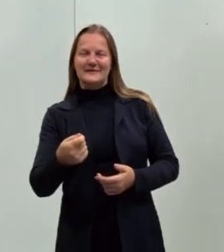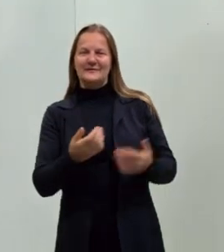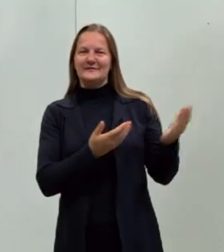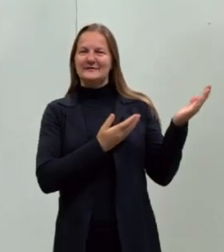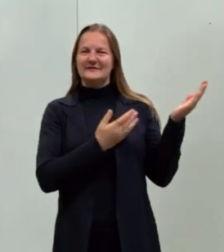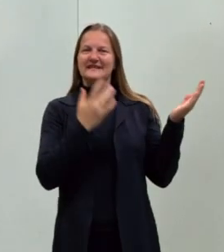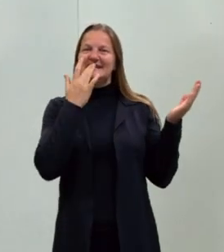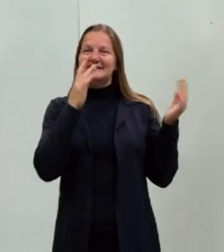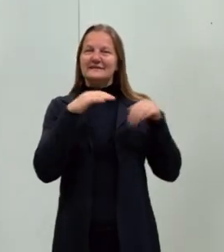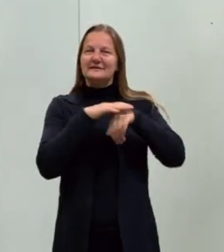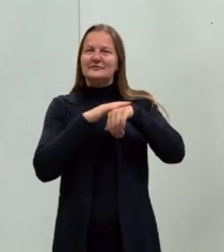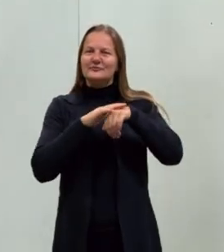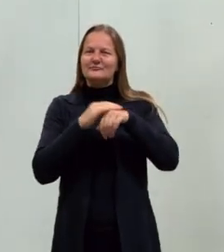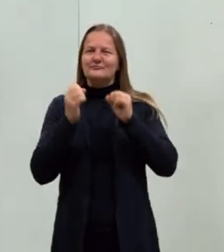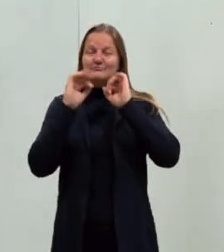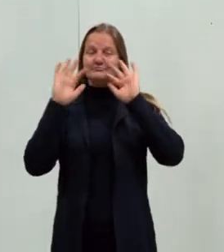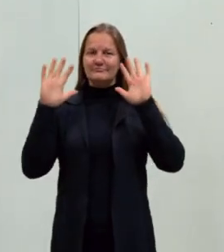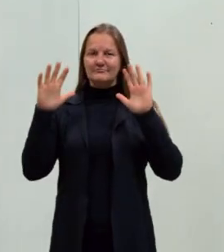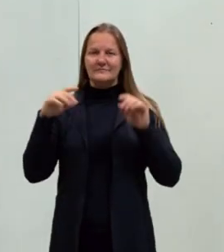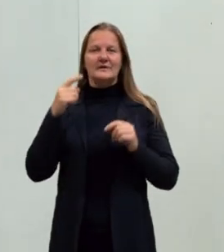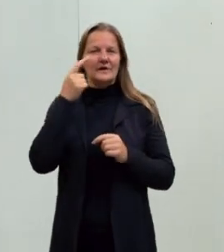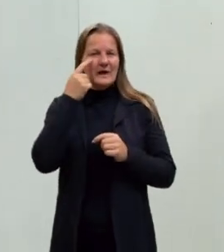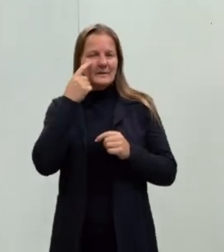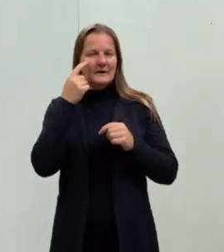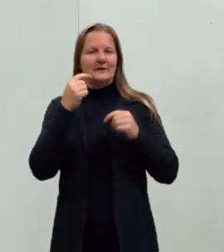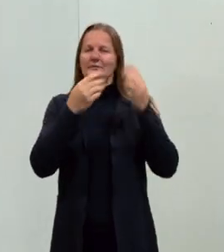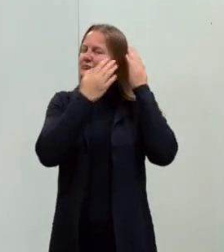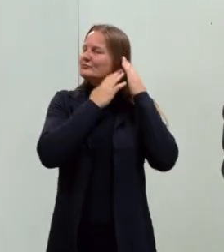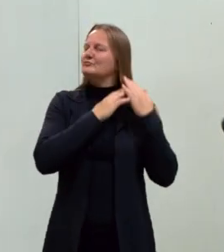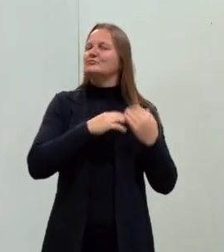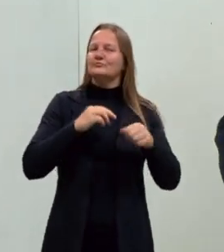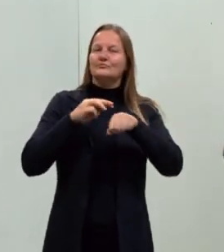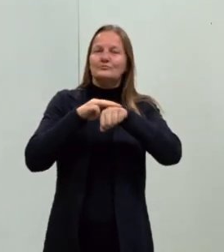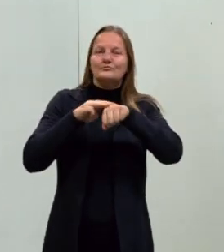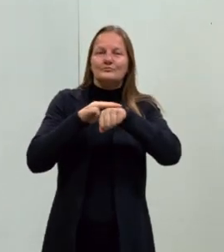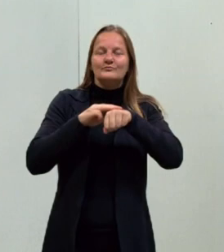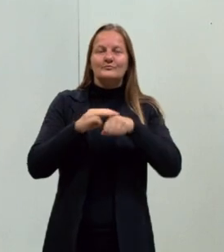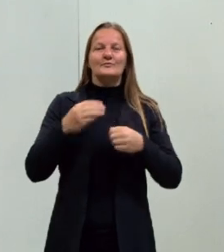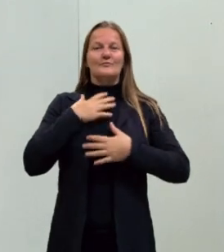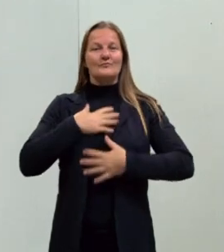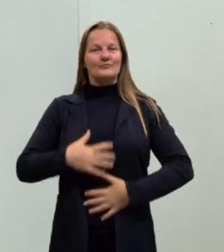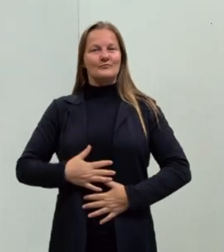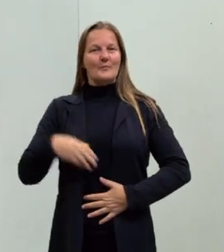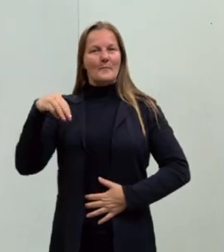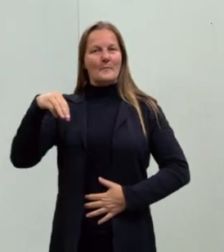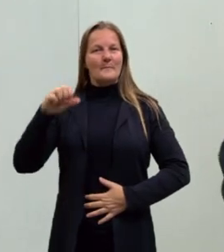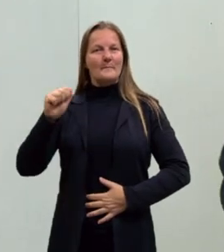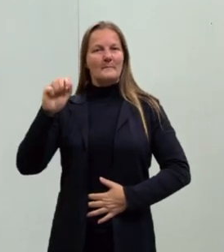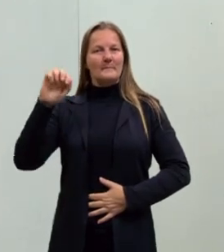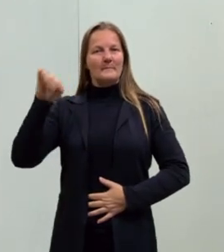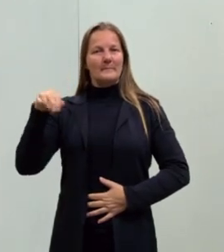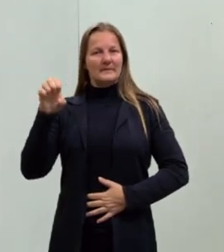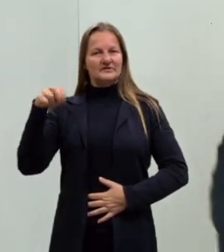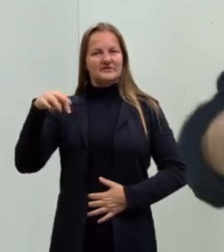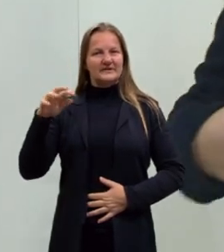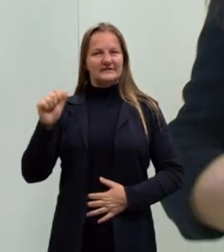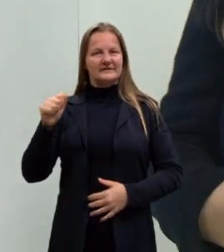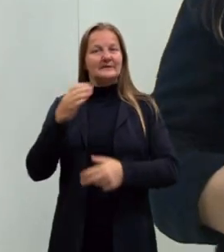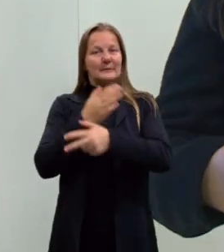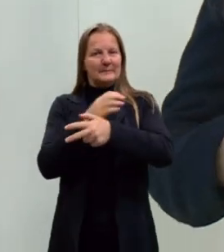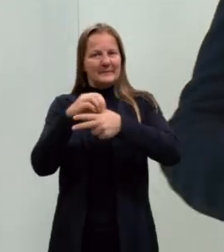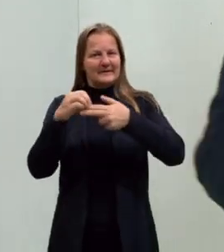branca, de pele clara, cabelos e olhos castanhos. Estou vestindo a camiseta do pré-ENEM, na cor magenta.